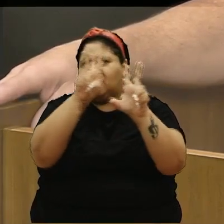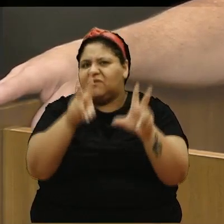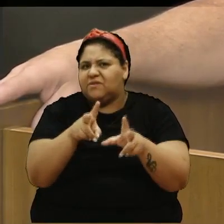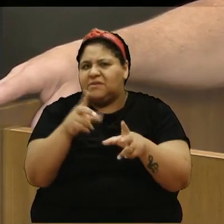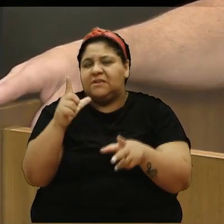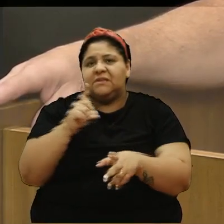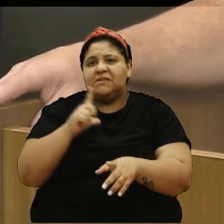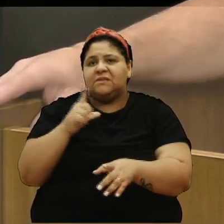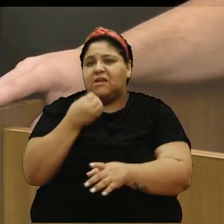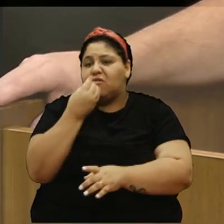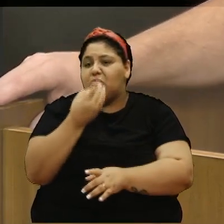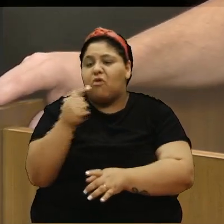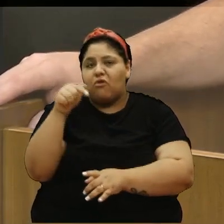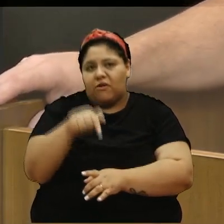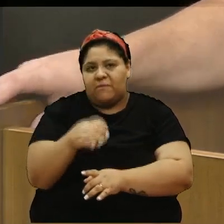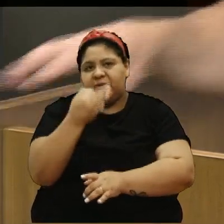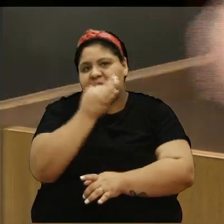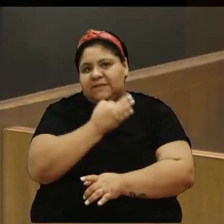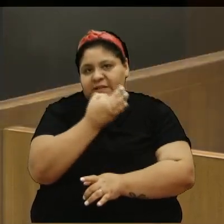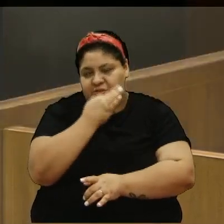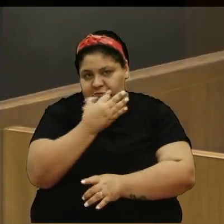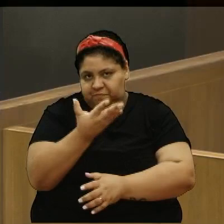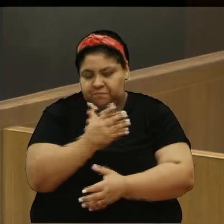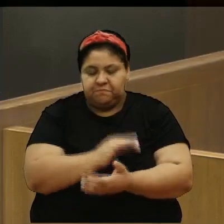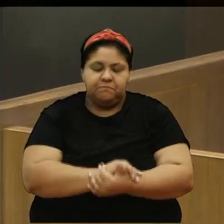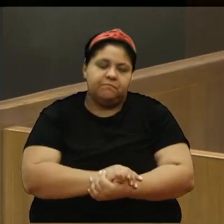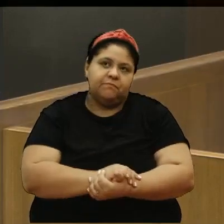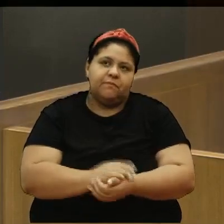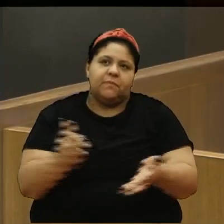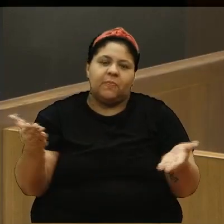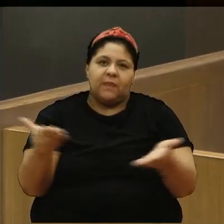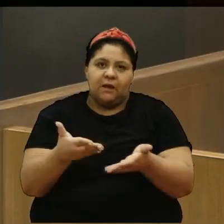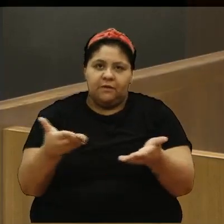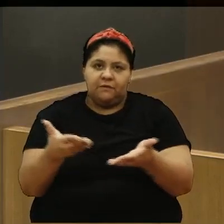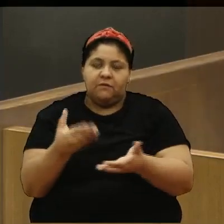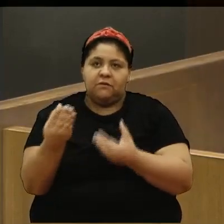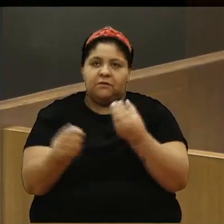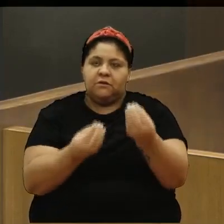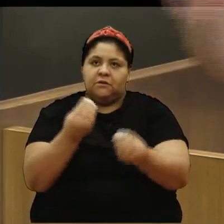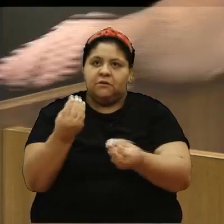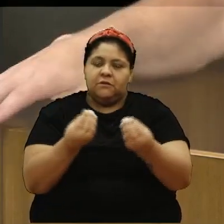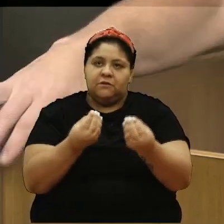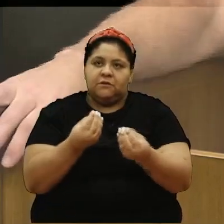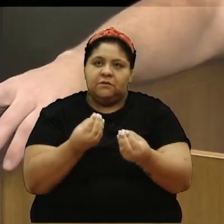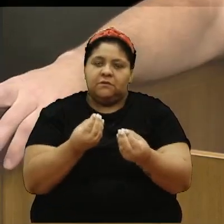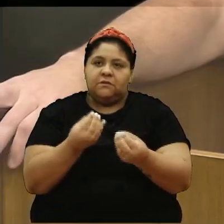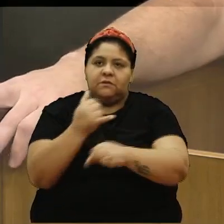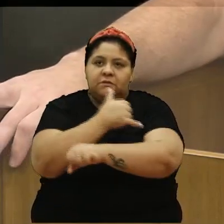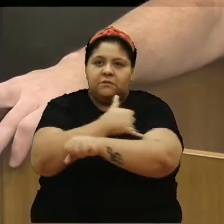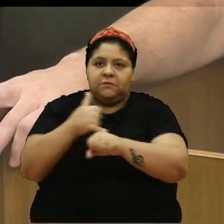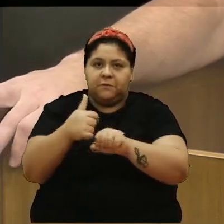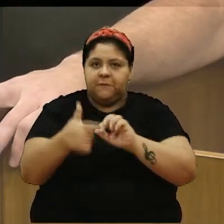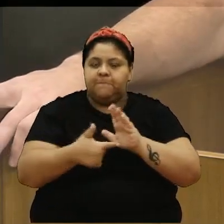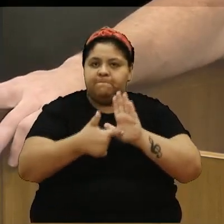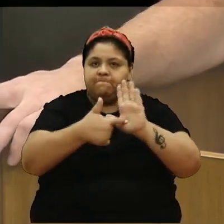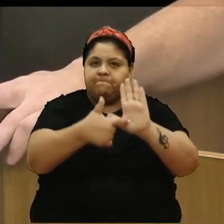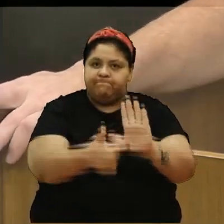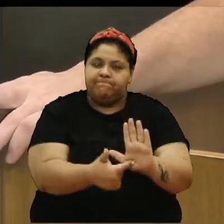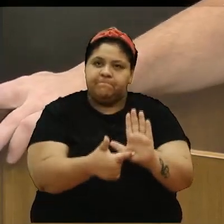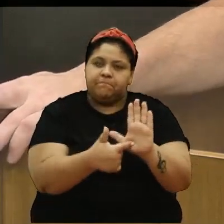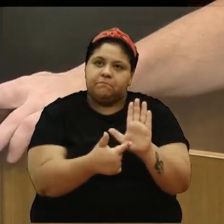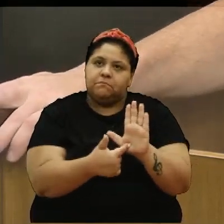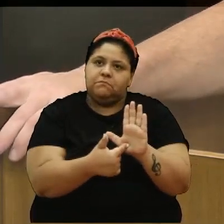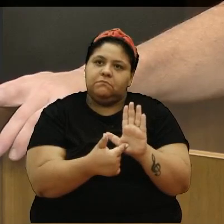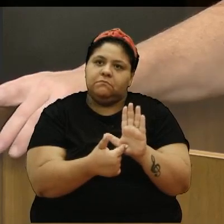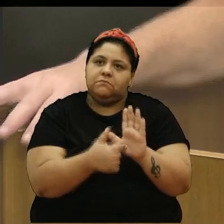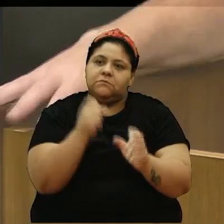alguma coisa boa que vem para a cidade. E agora, como quero passar, então,